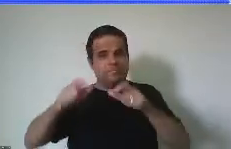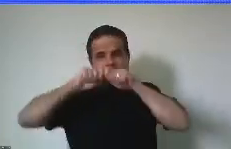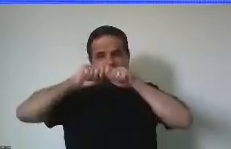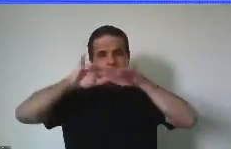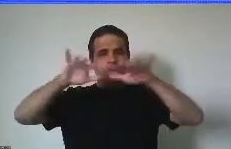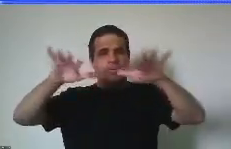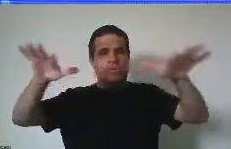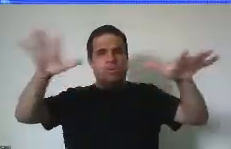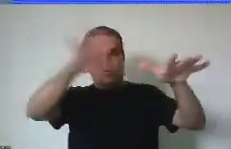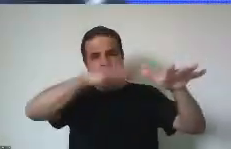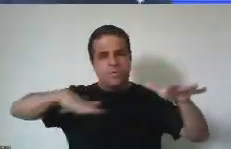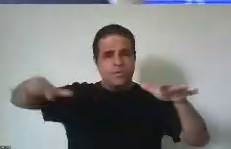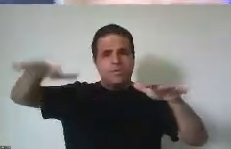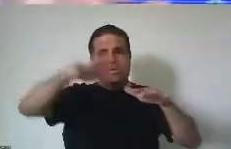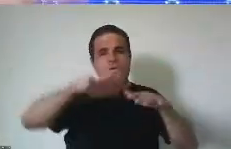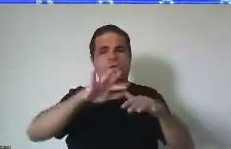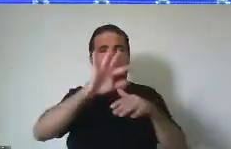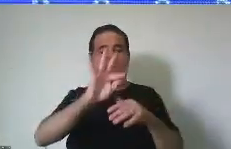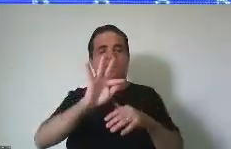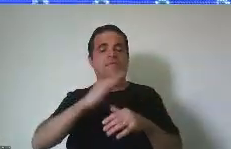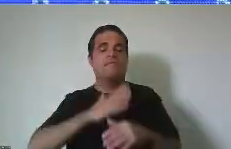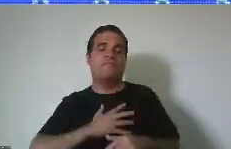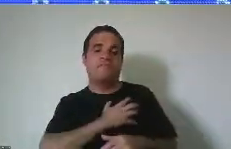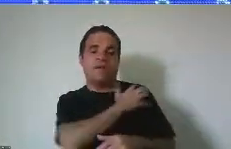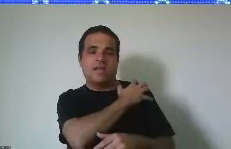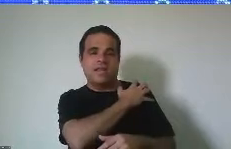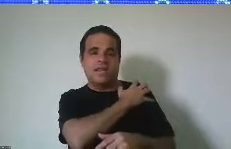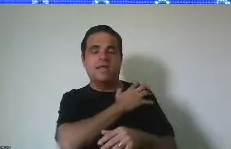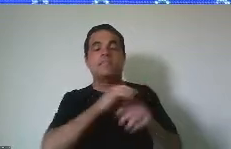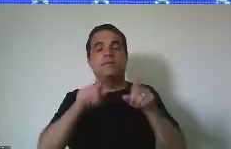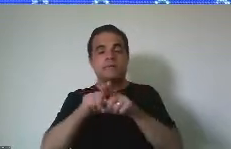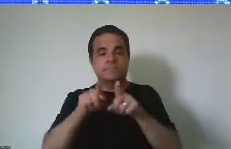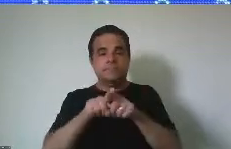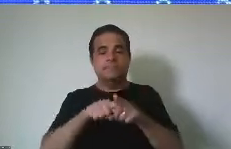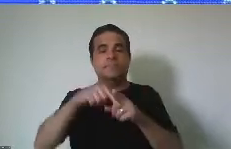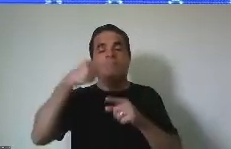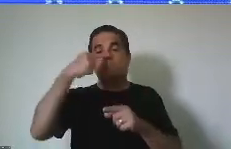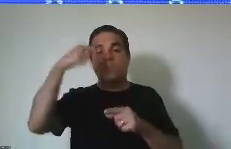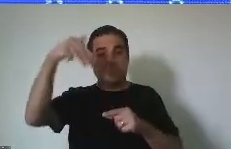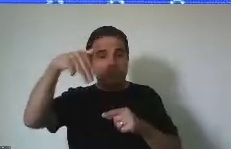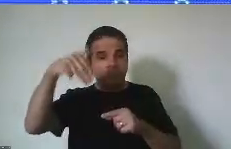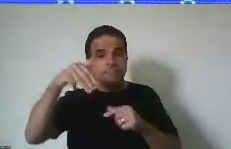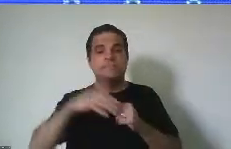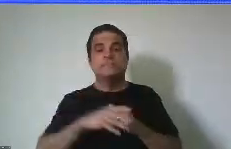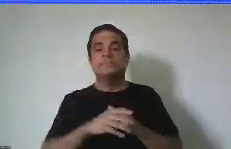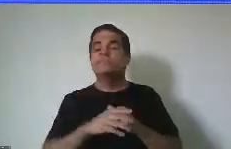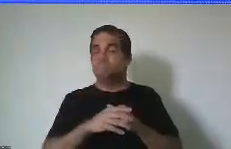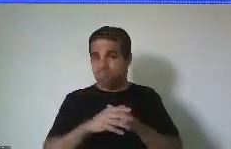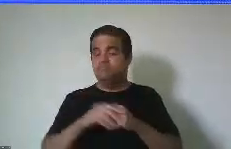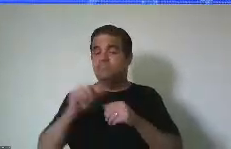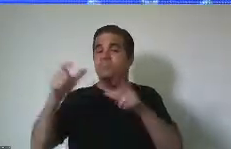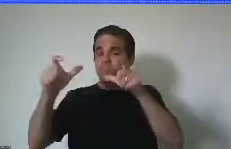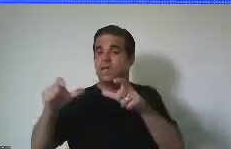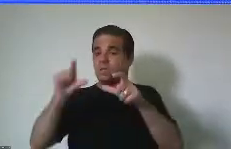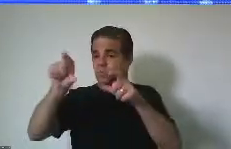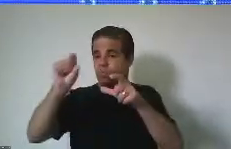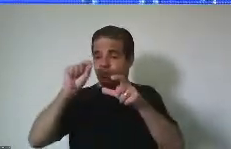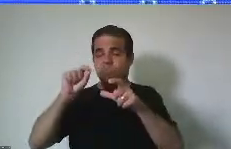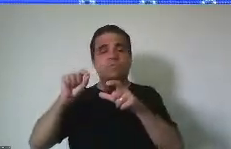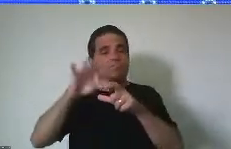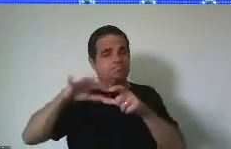da Faria Lima Zona Sul Morumbi muito bem escolhido o local pela nossa equipe de comunicação